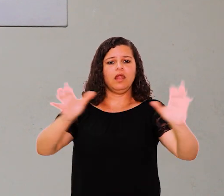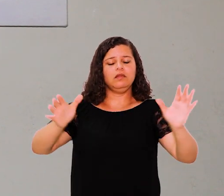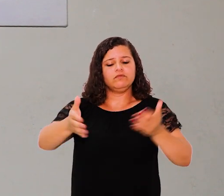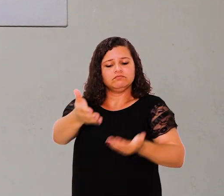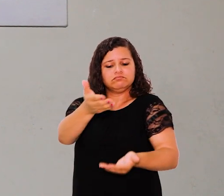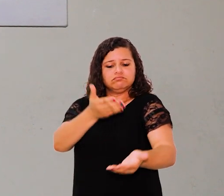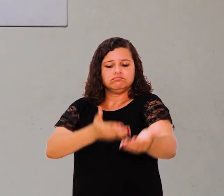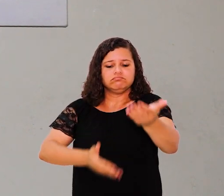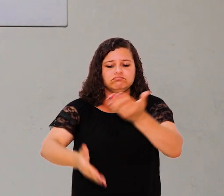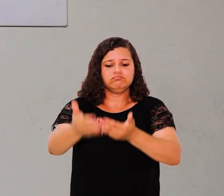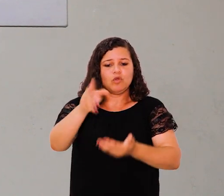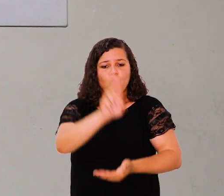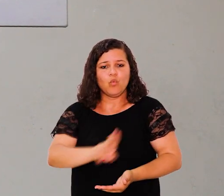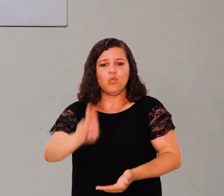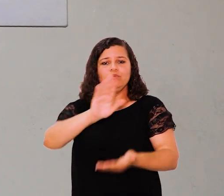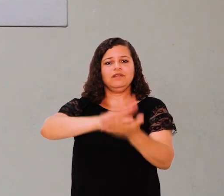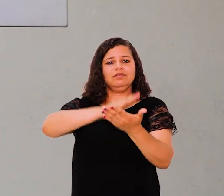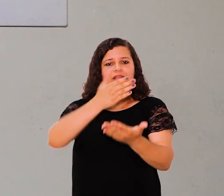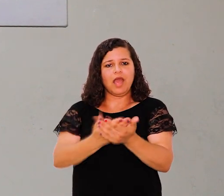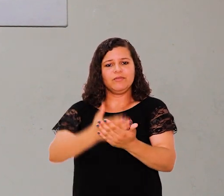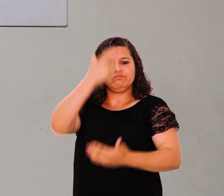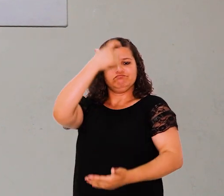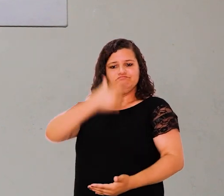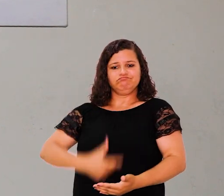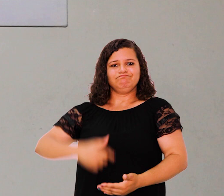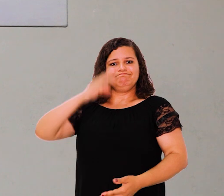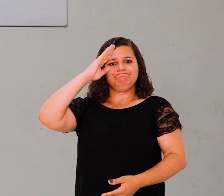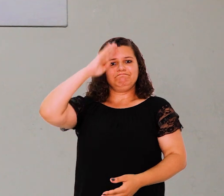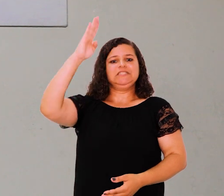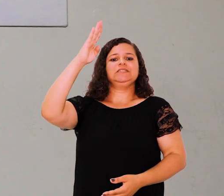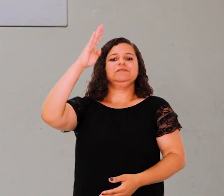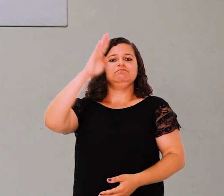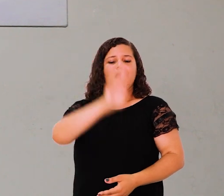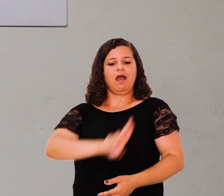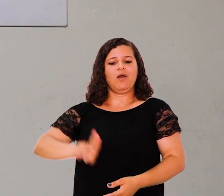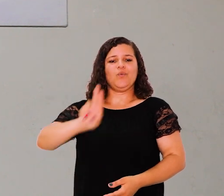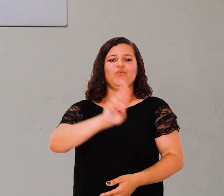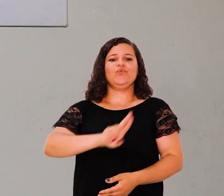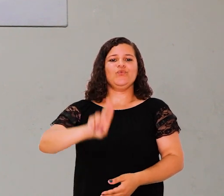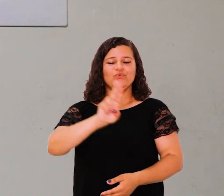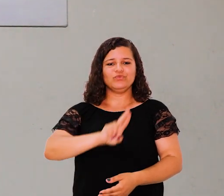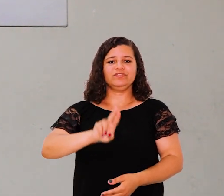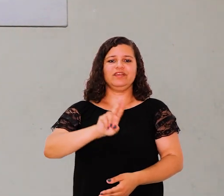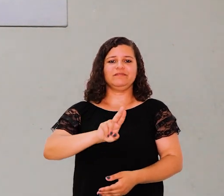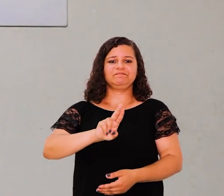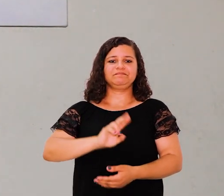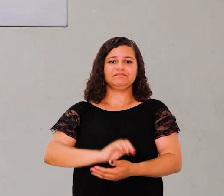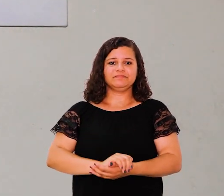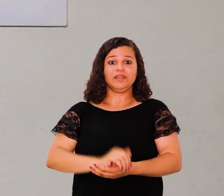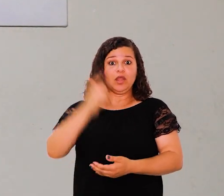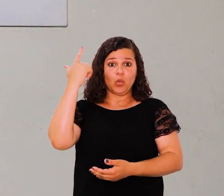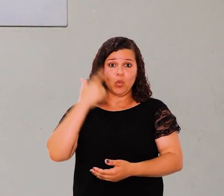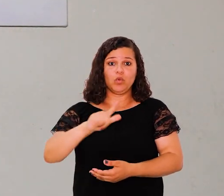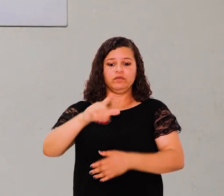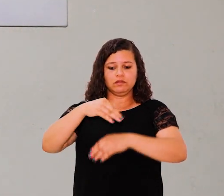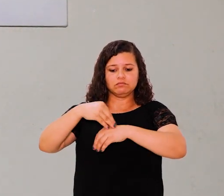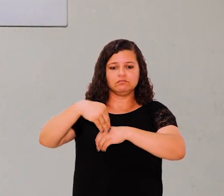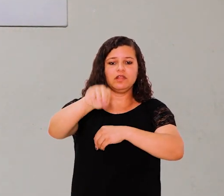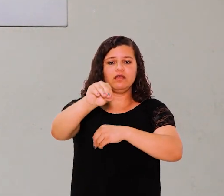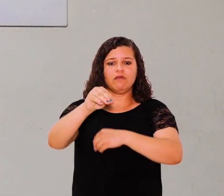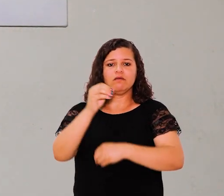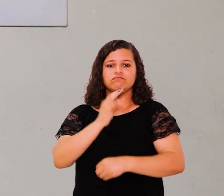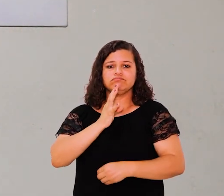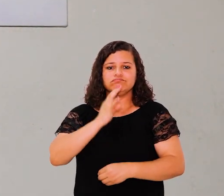veículo utilize o intérprete como figura principal na questão de